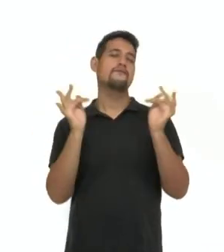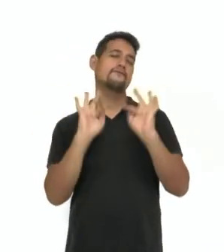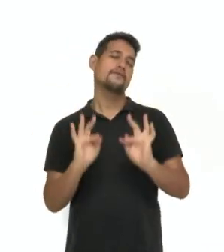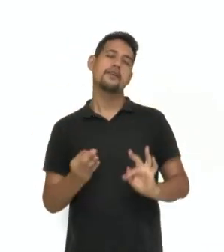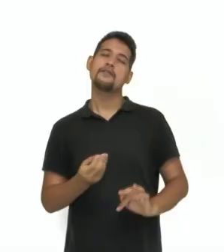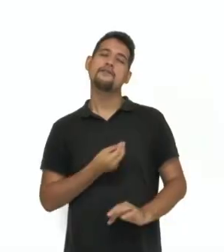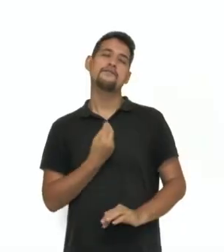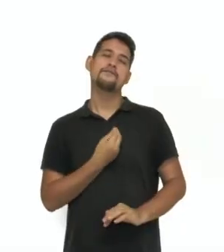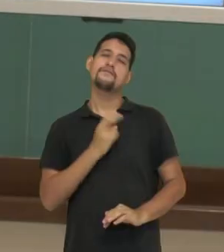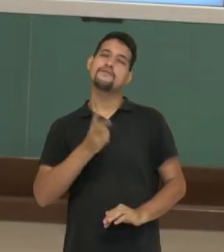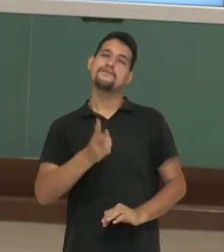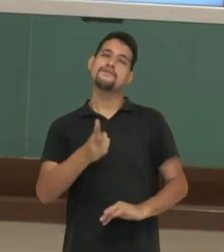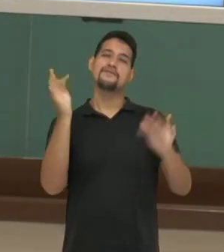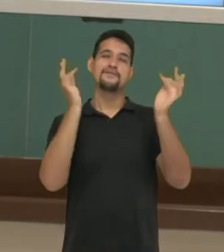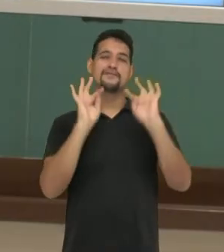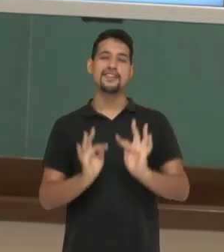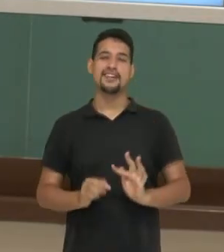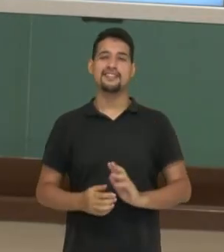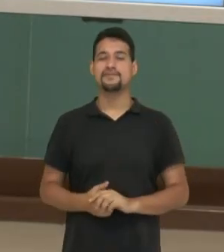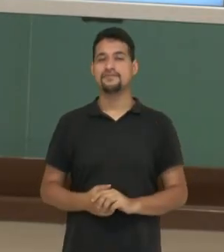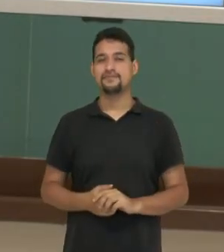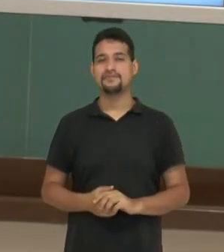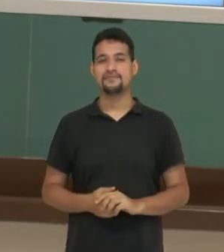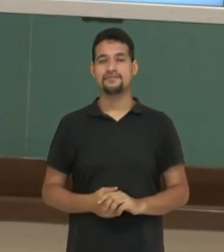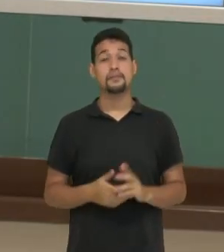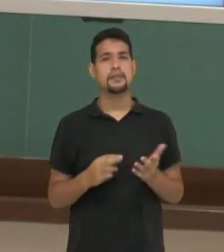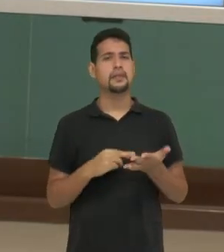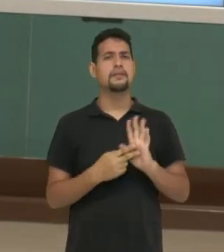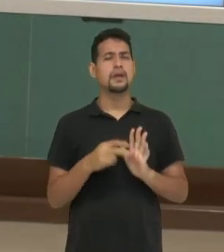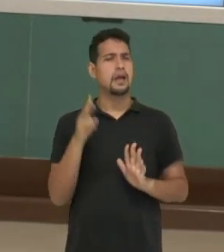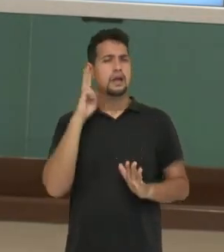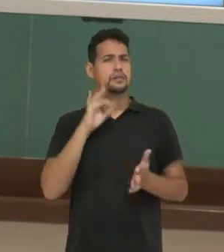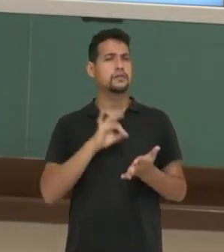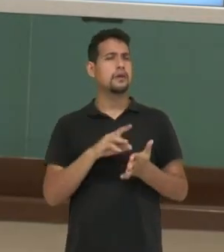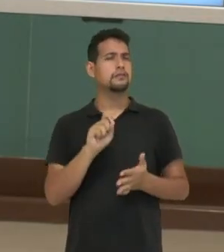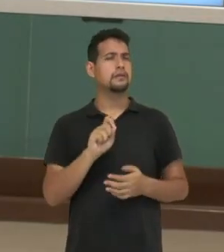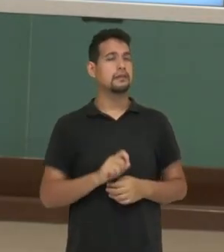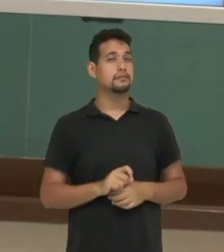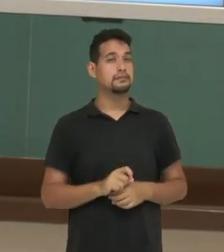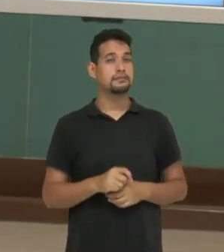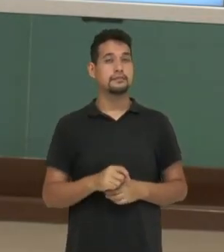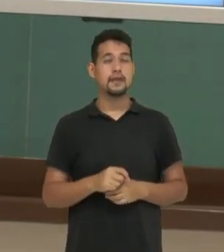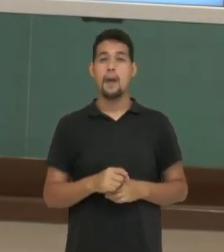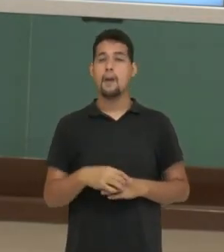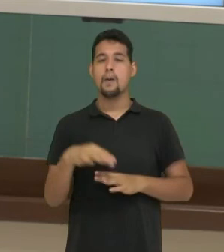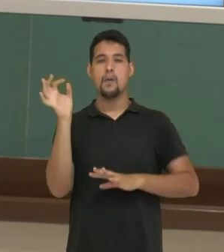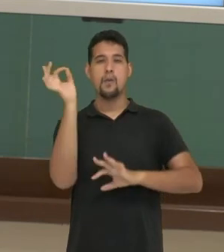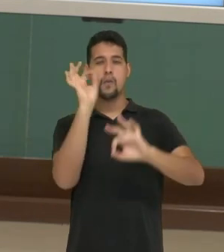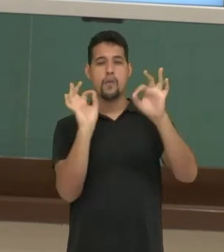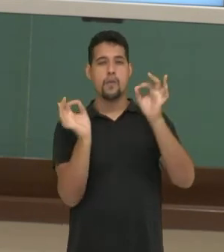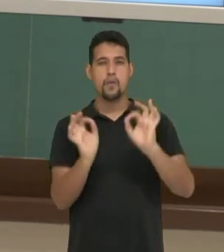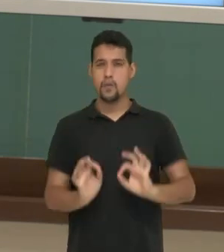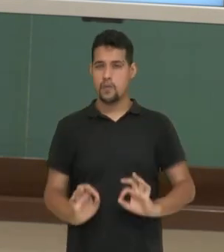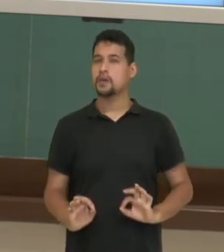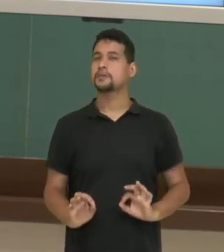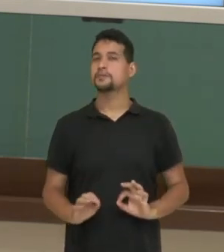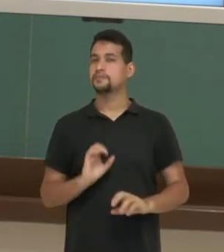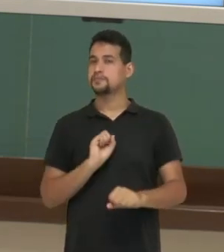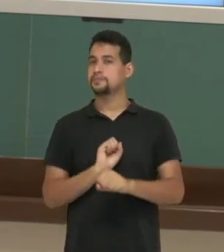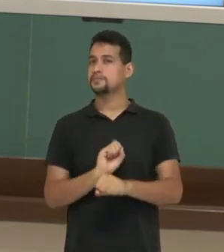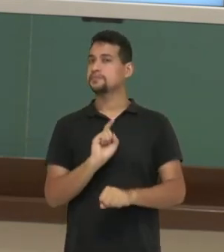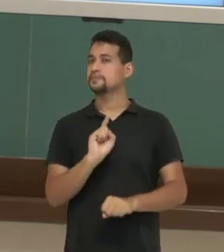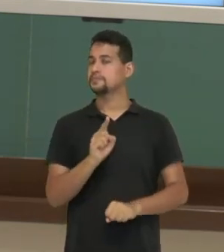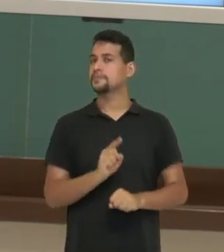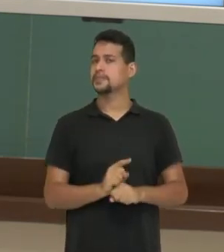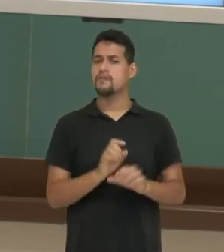felices siempre. Tá? Essa é a historinha da Branca de Neve, Blancanieves. Espero